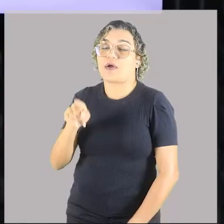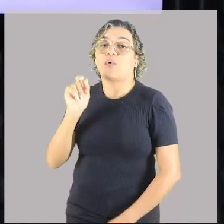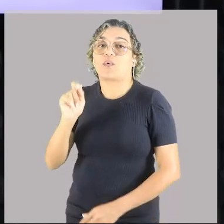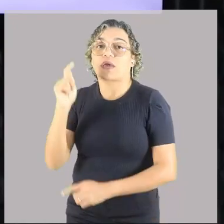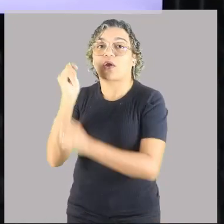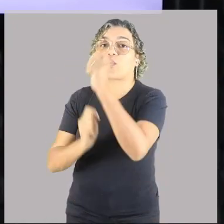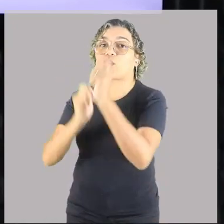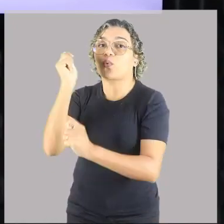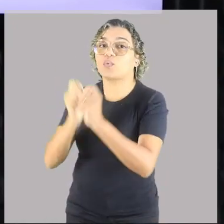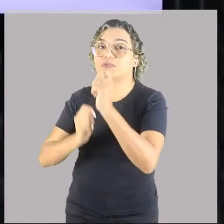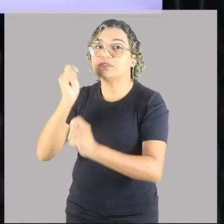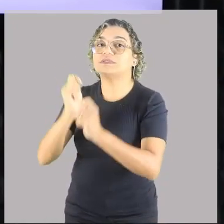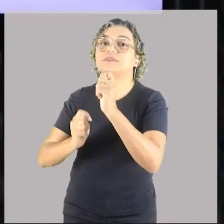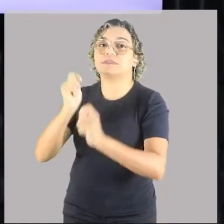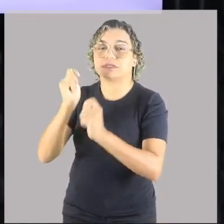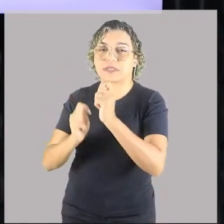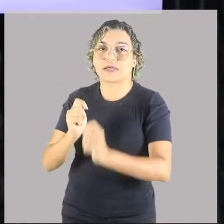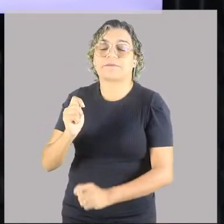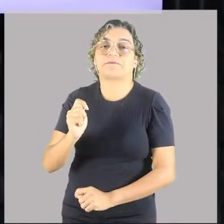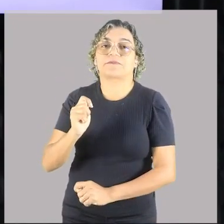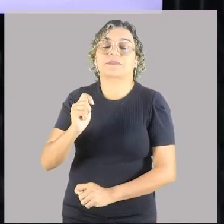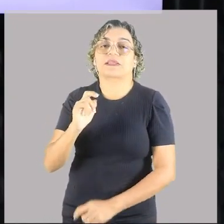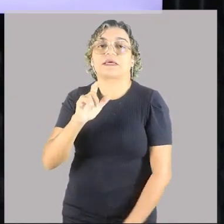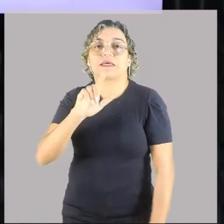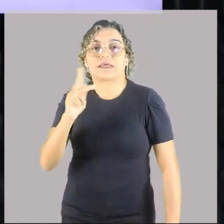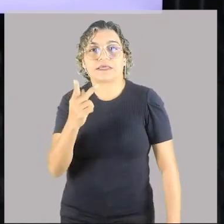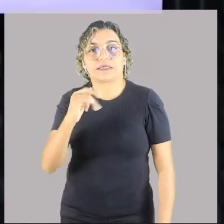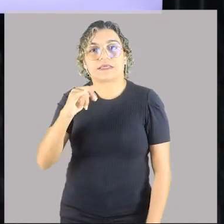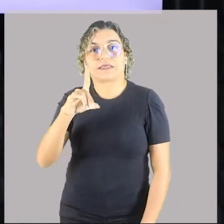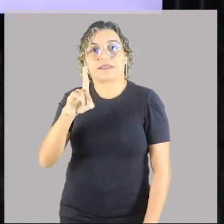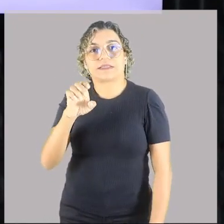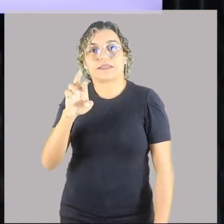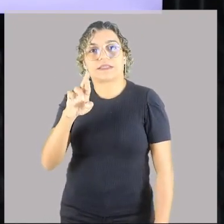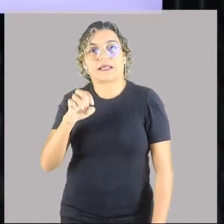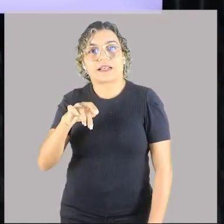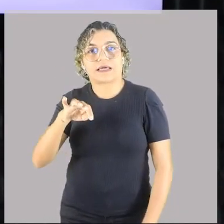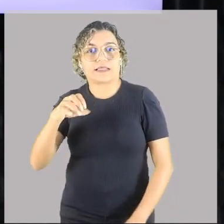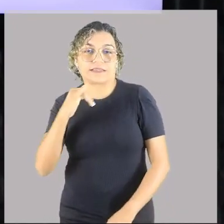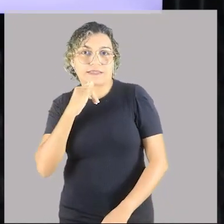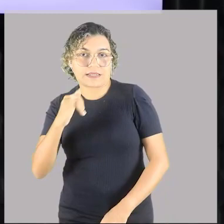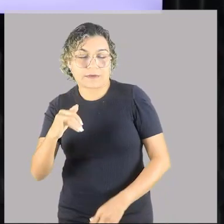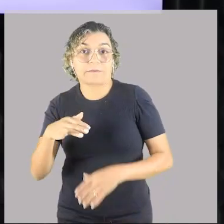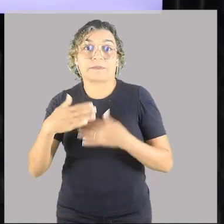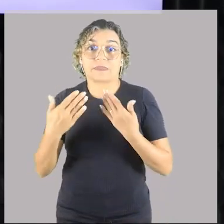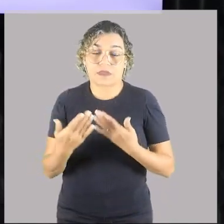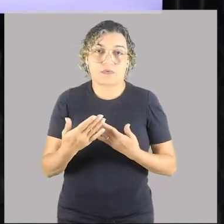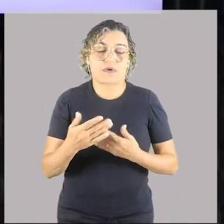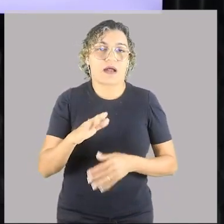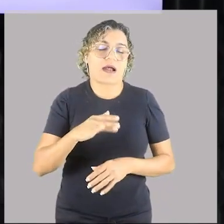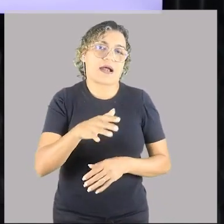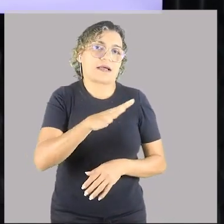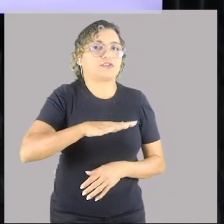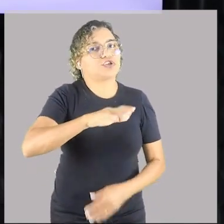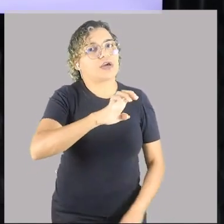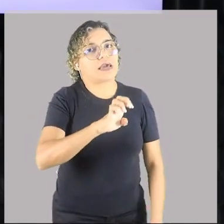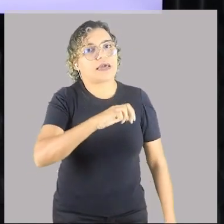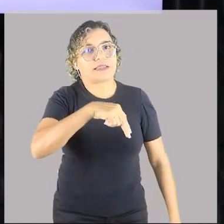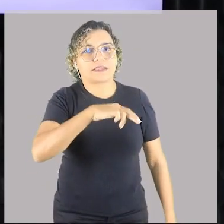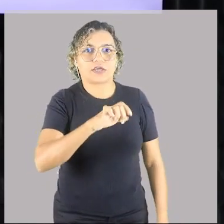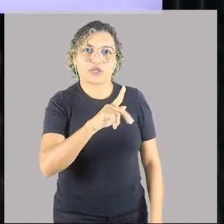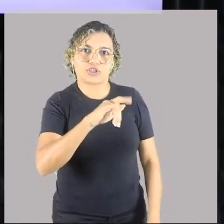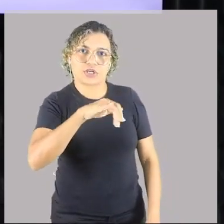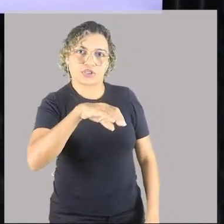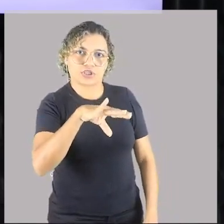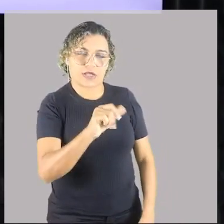usinas hidrelétricas. A energética é o petróleo. Então, proporcionar, criar, como já